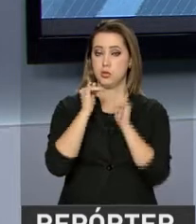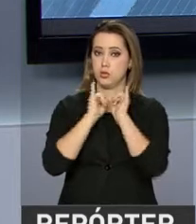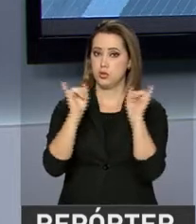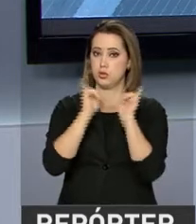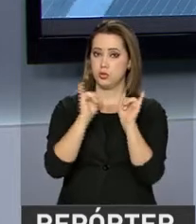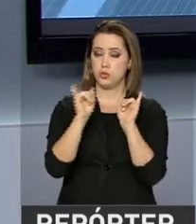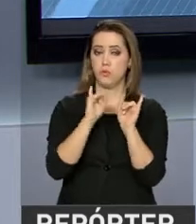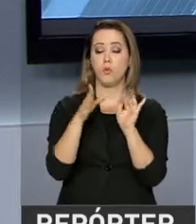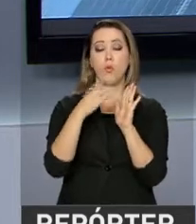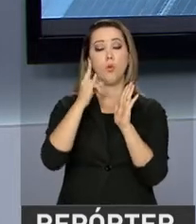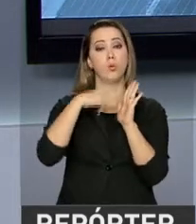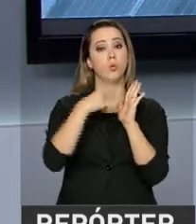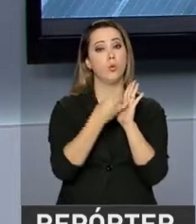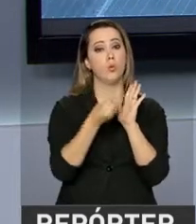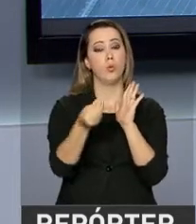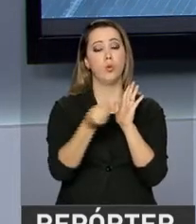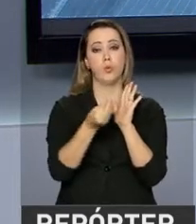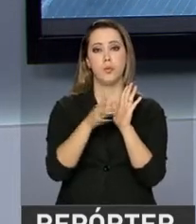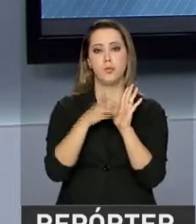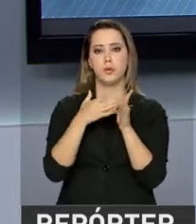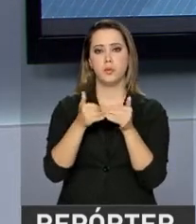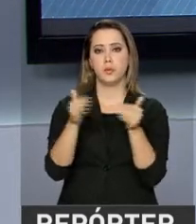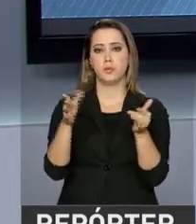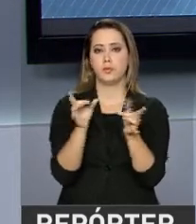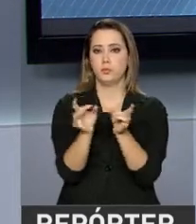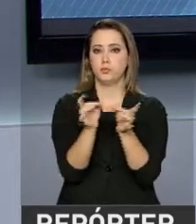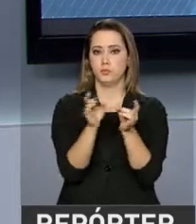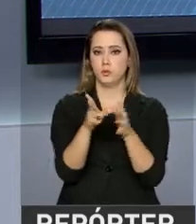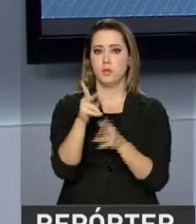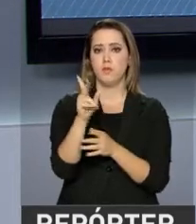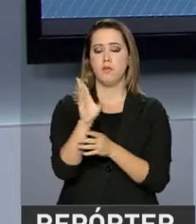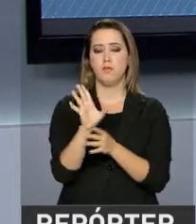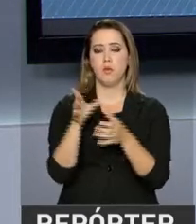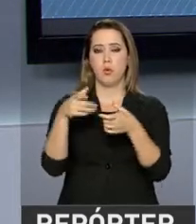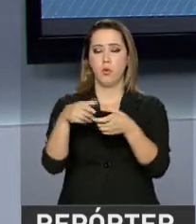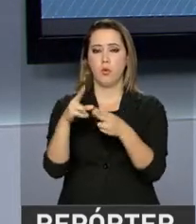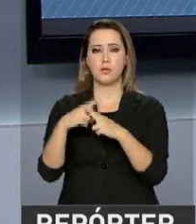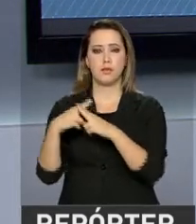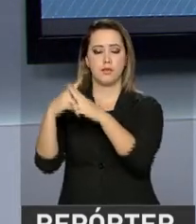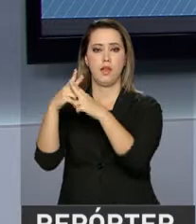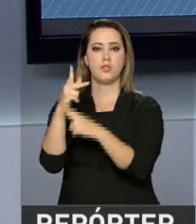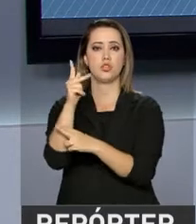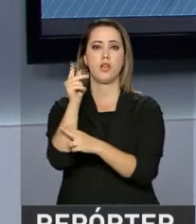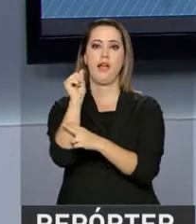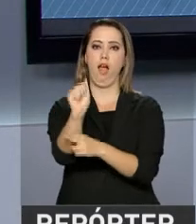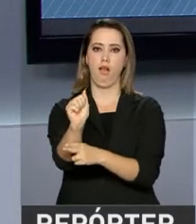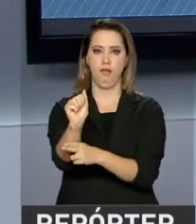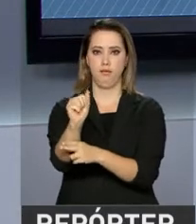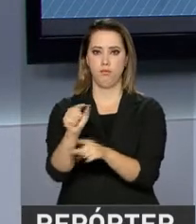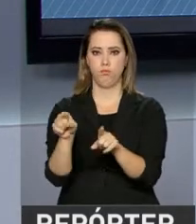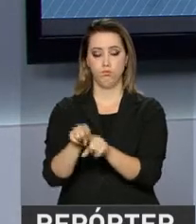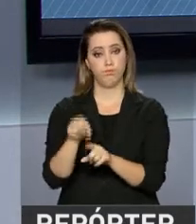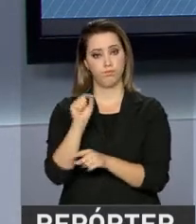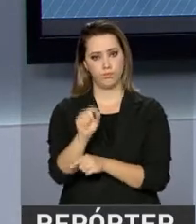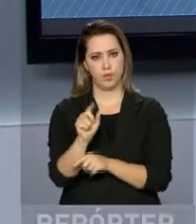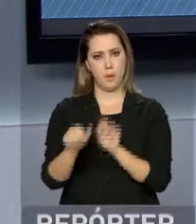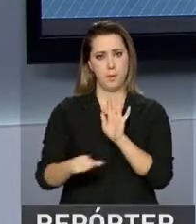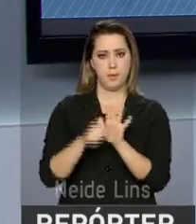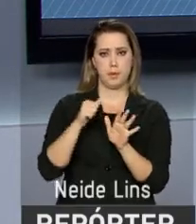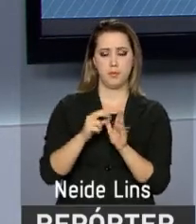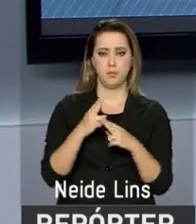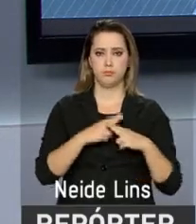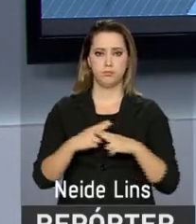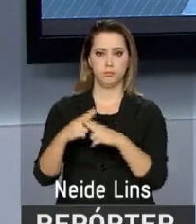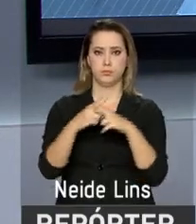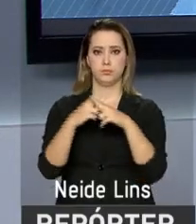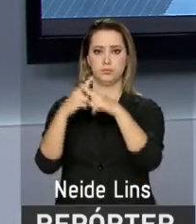a capacidade da banda K do satélite geoestacionário de defesa e comunicações estratégicas. Este é o primeiro